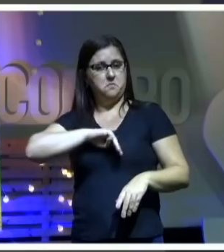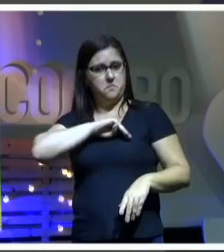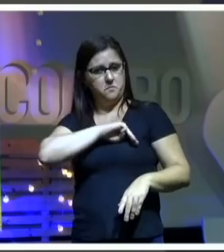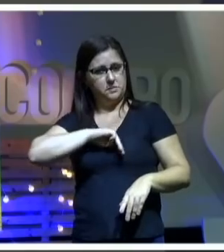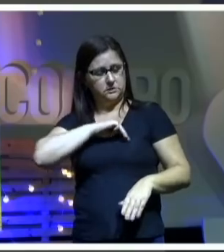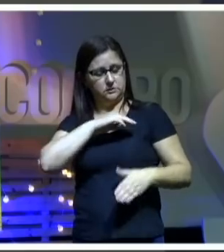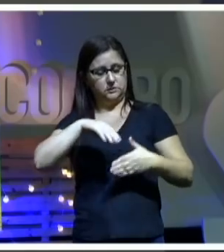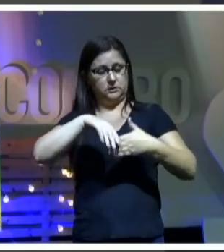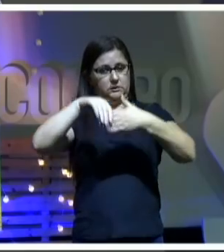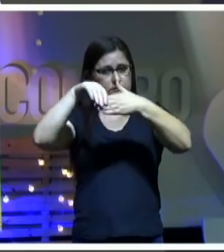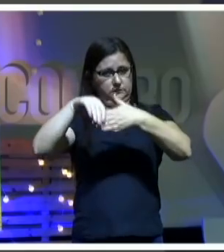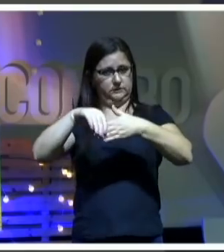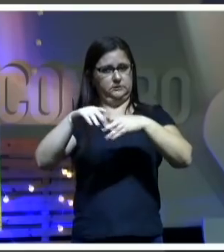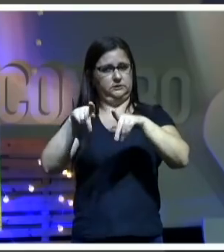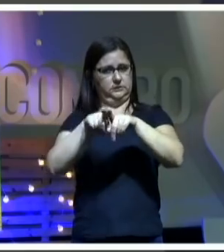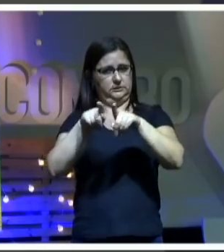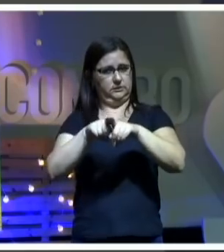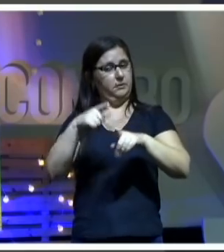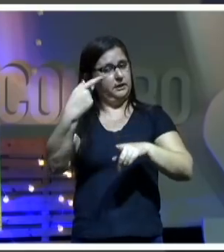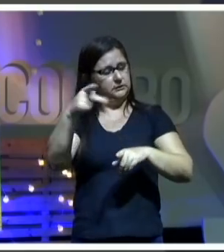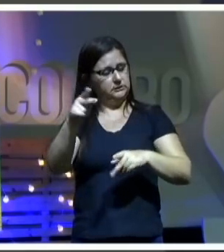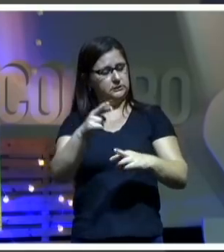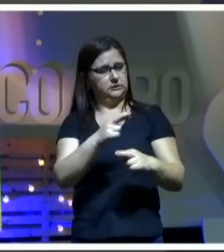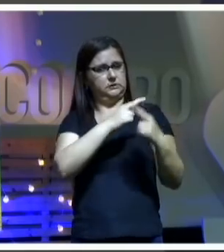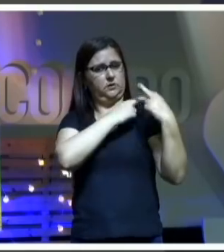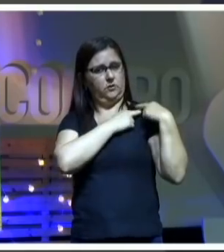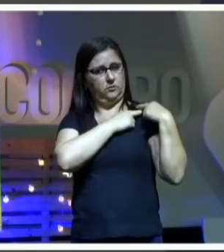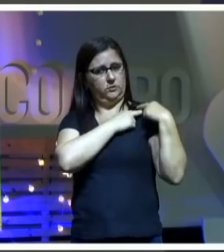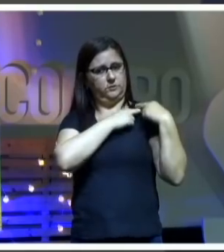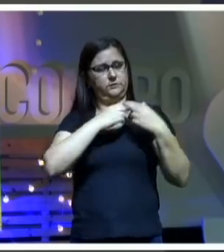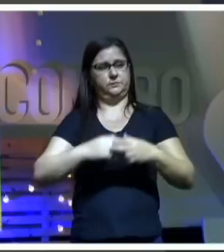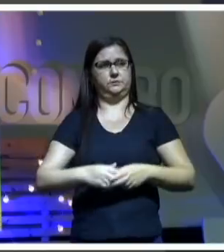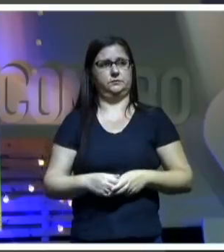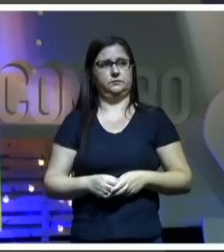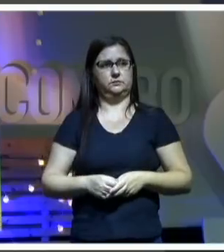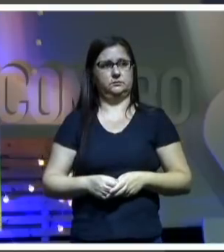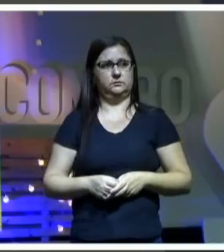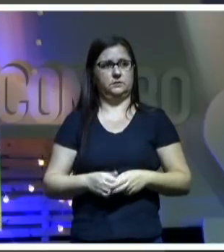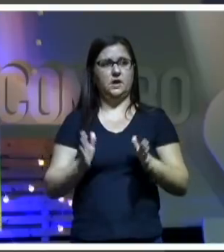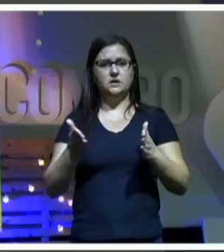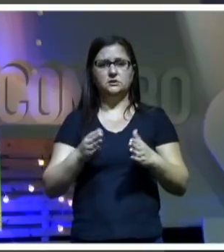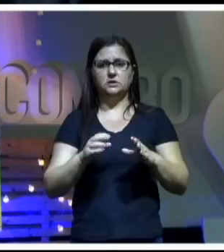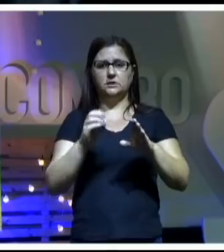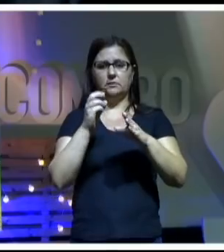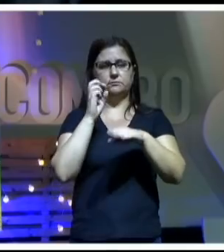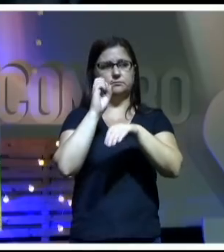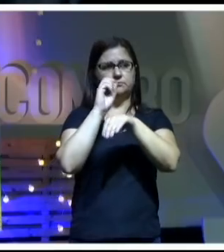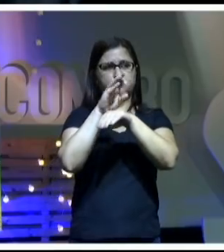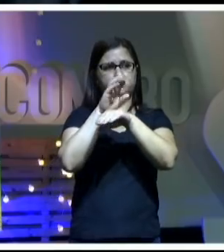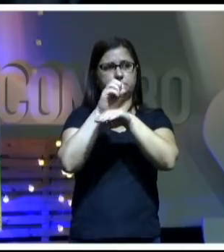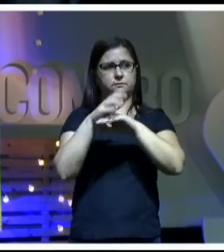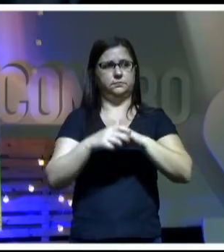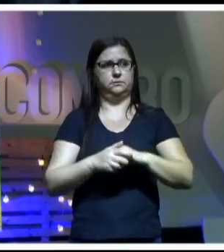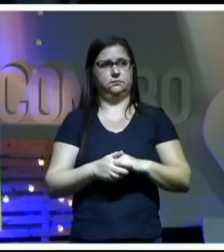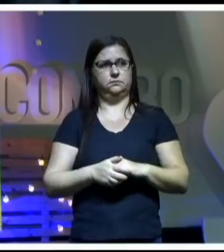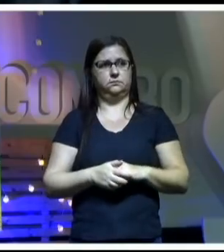cada um dos seus obreiros eu não sei está já aí a opor point porque